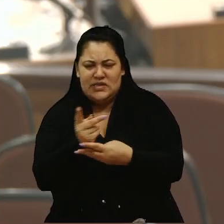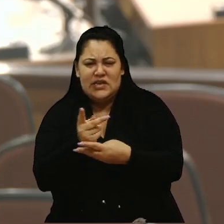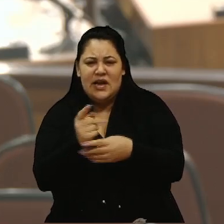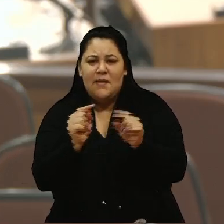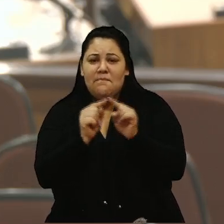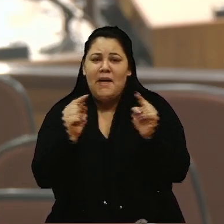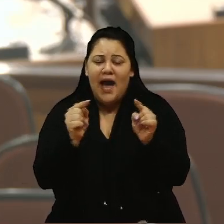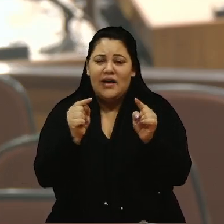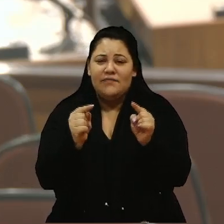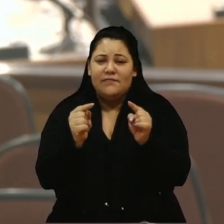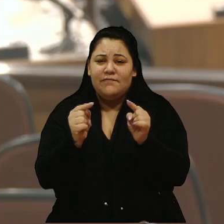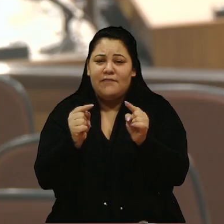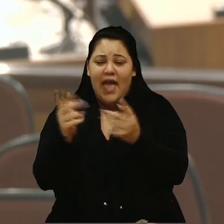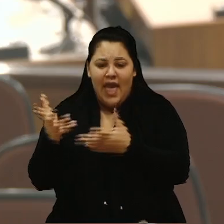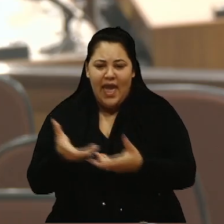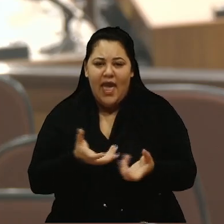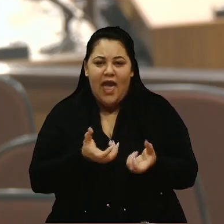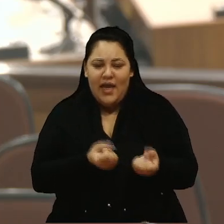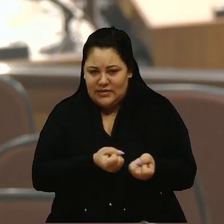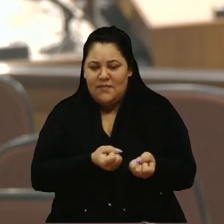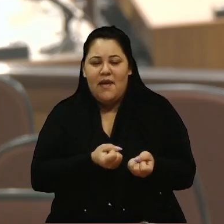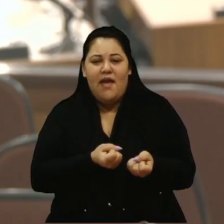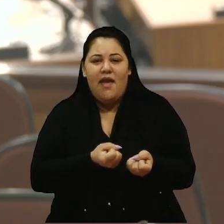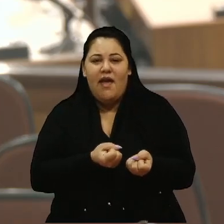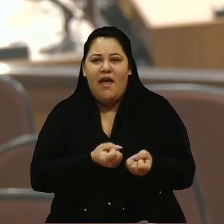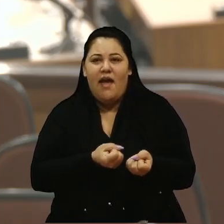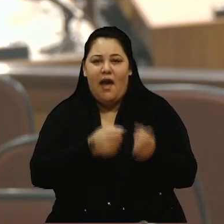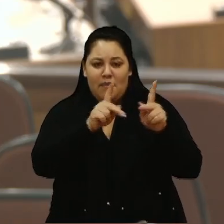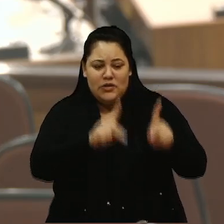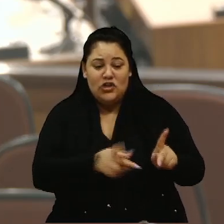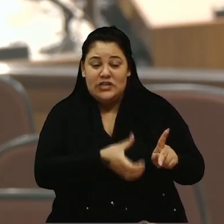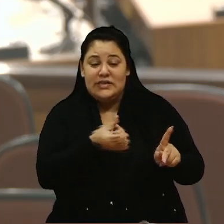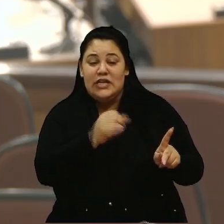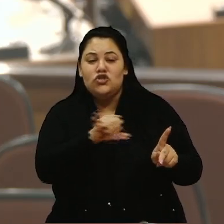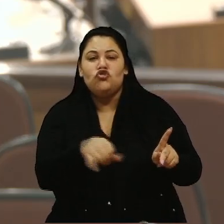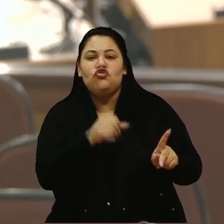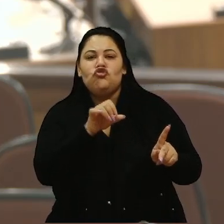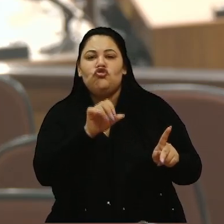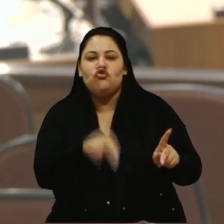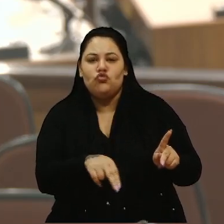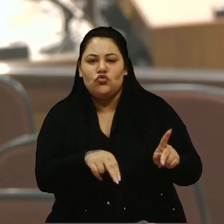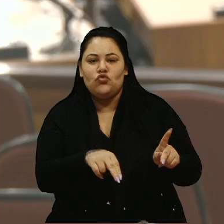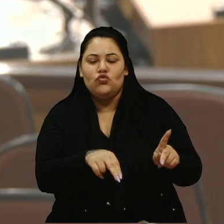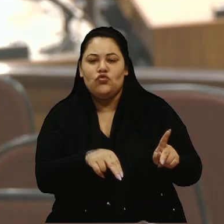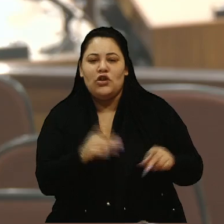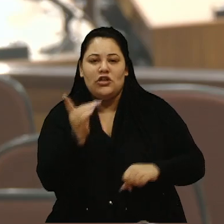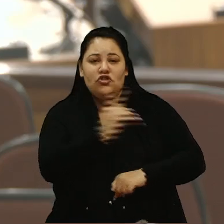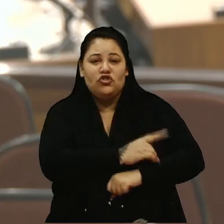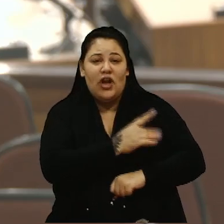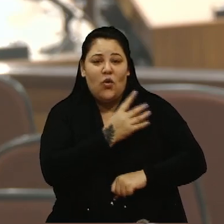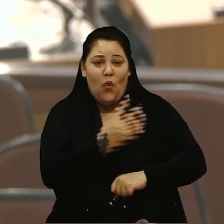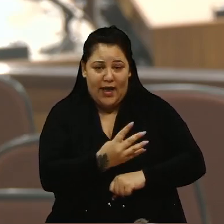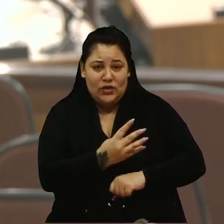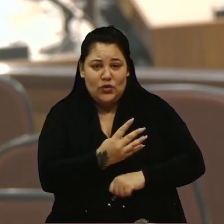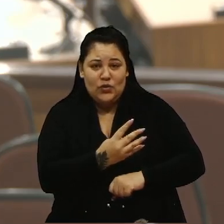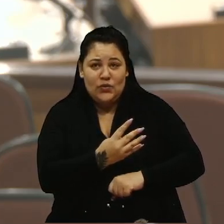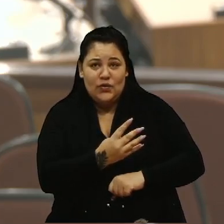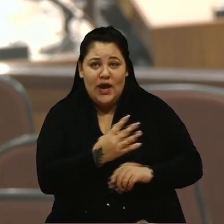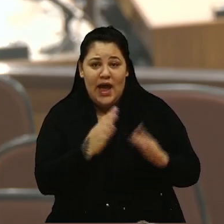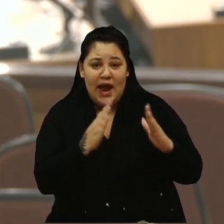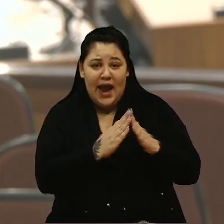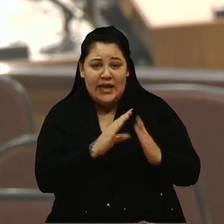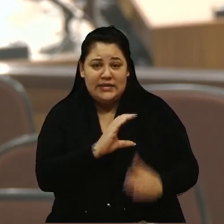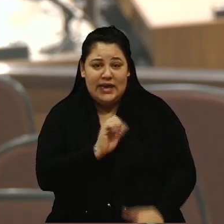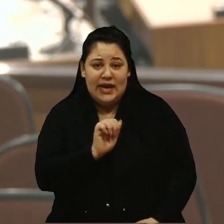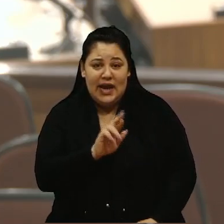a receber as pessoas no dia 6 de junho. No dia 4, a casa Carlos